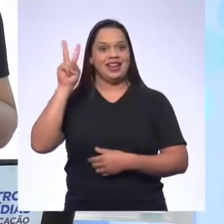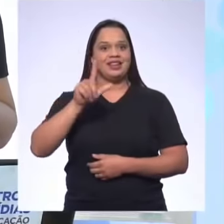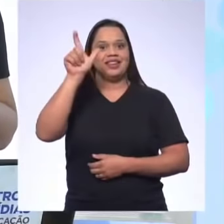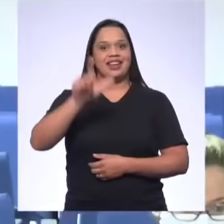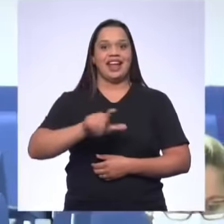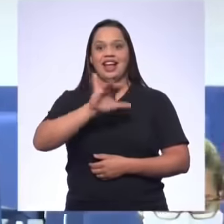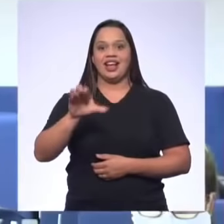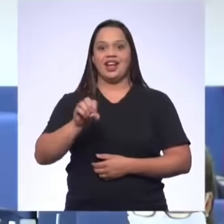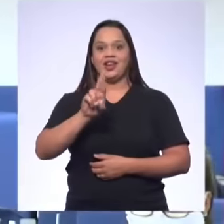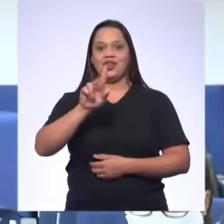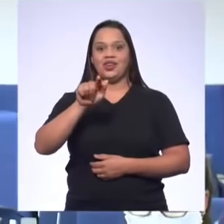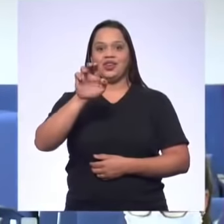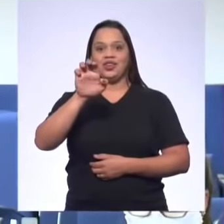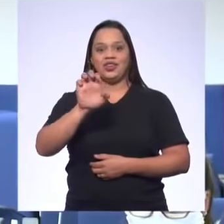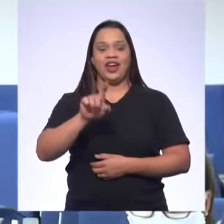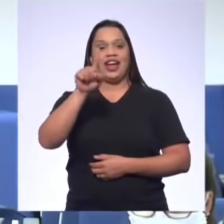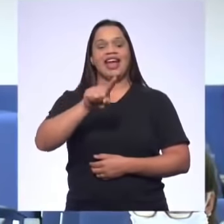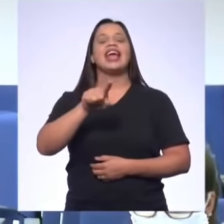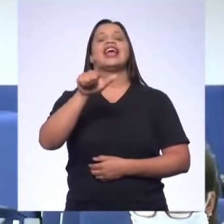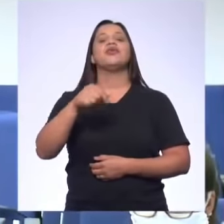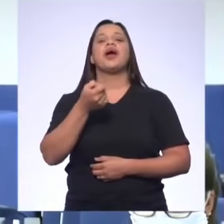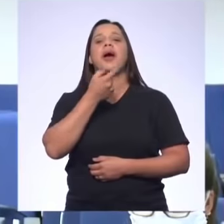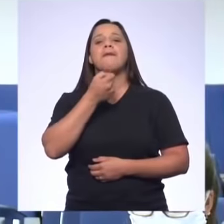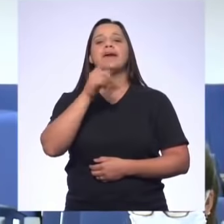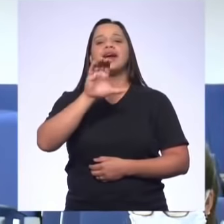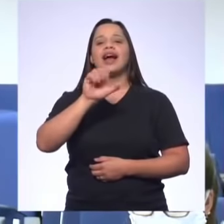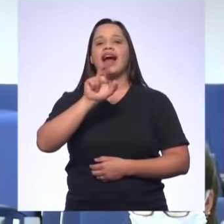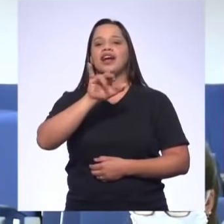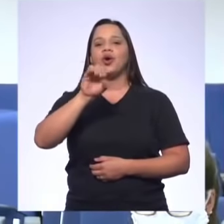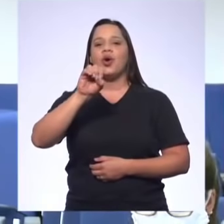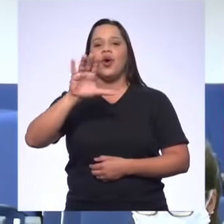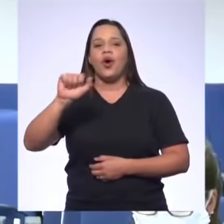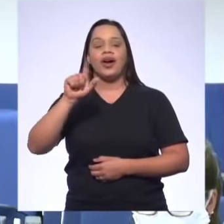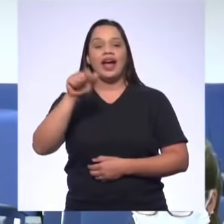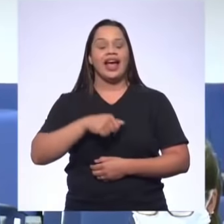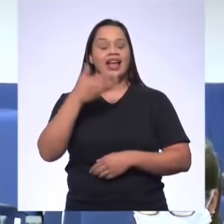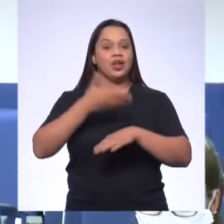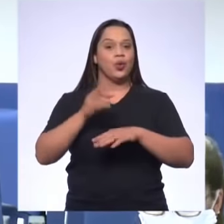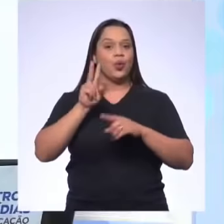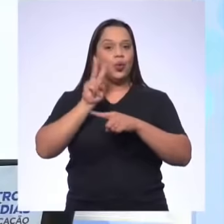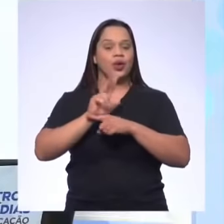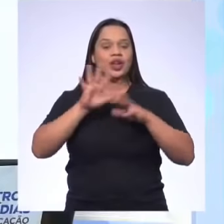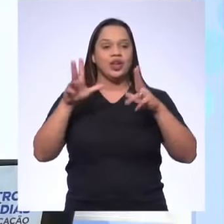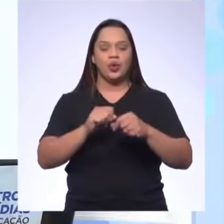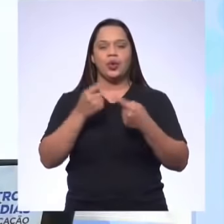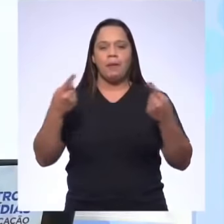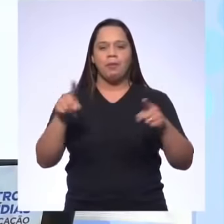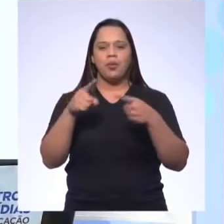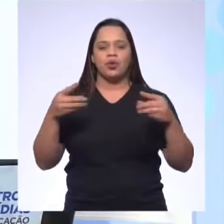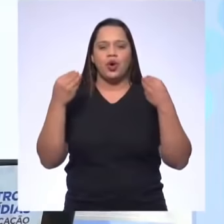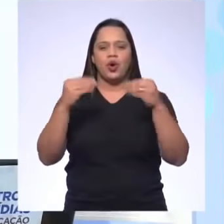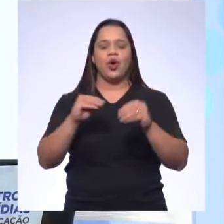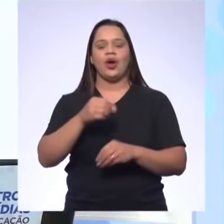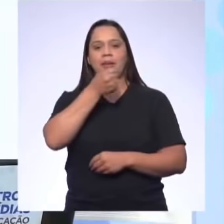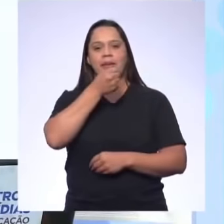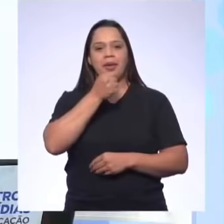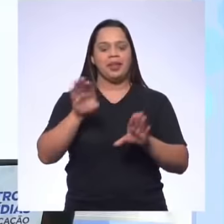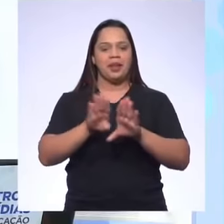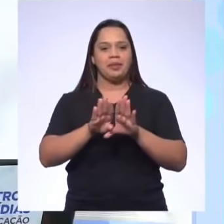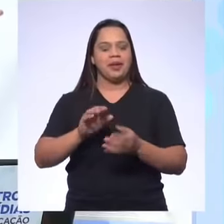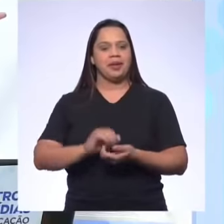Jorge, his nickname is Carioca, ele que cuida do nosso áudio, que coloca aqueles musiquinhas ali. And